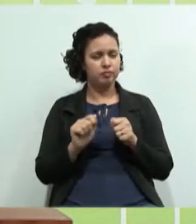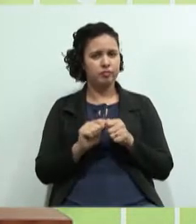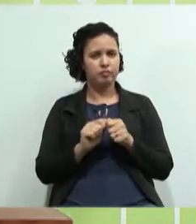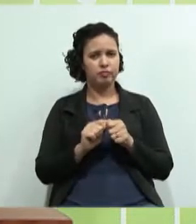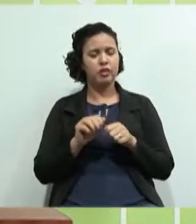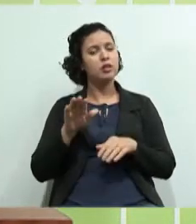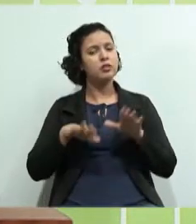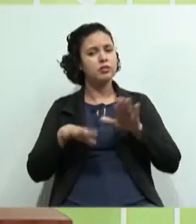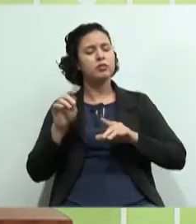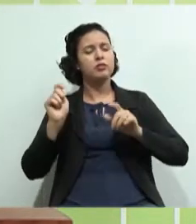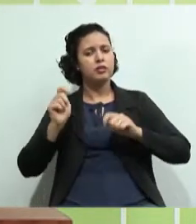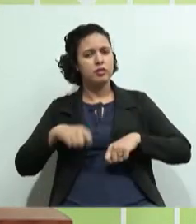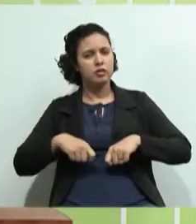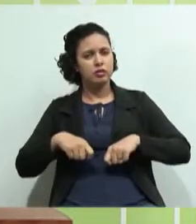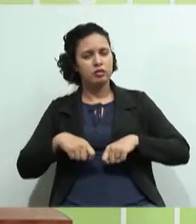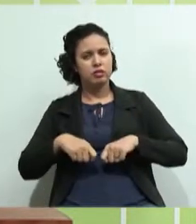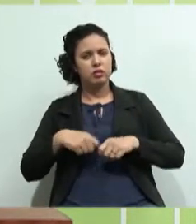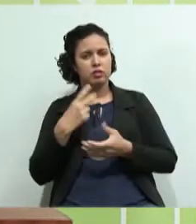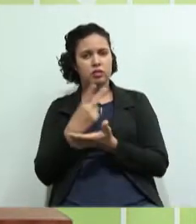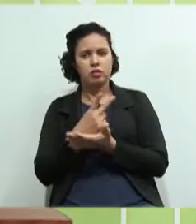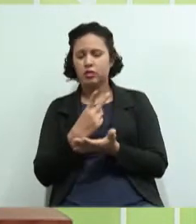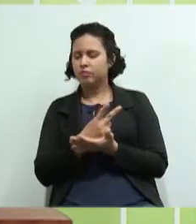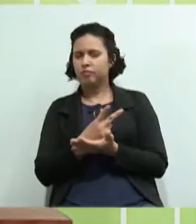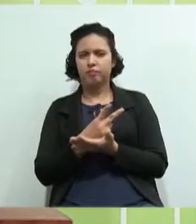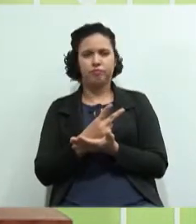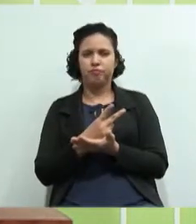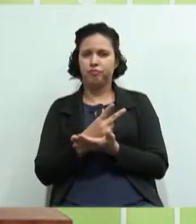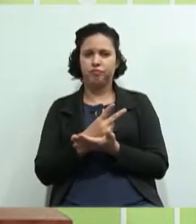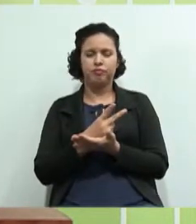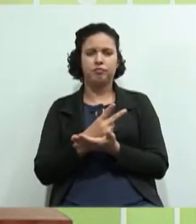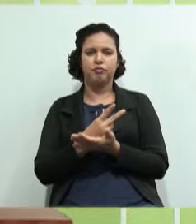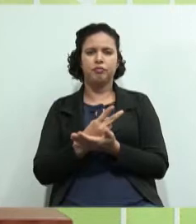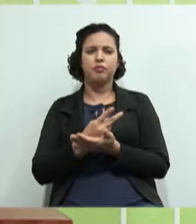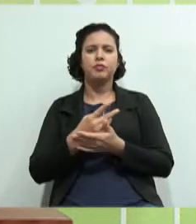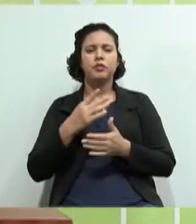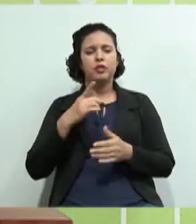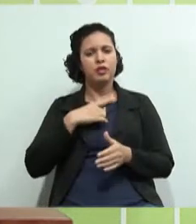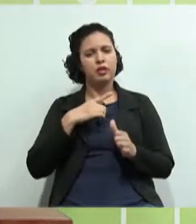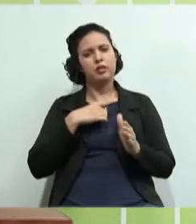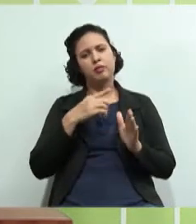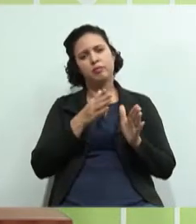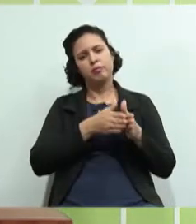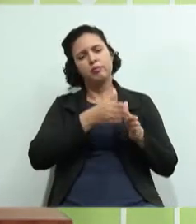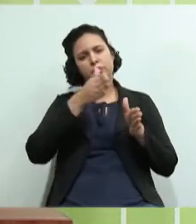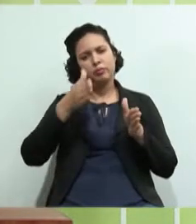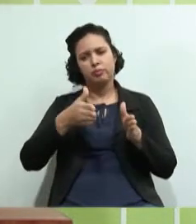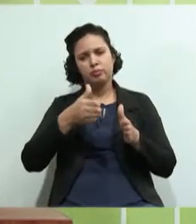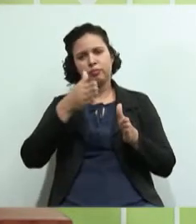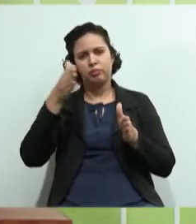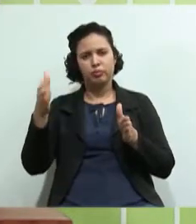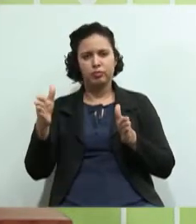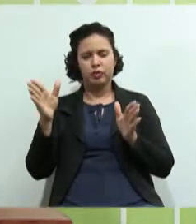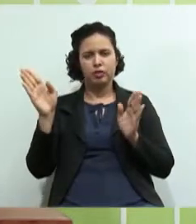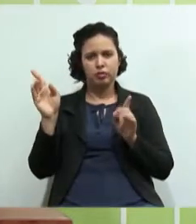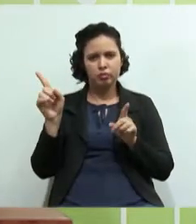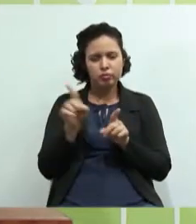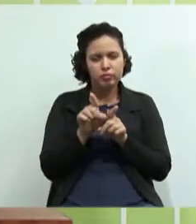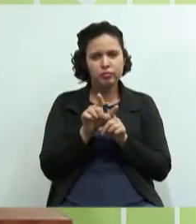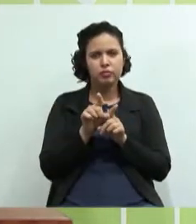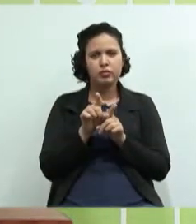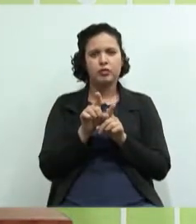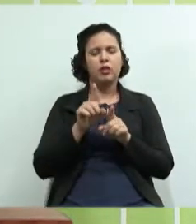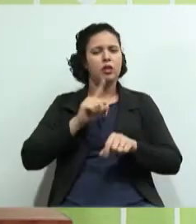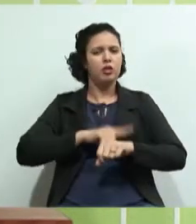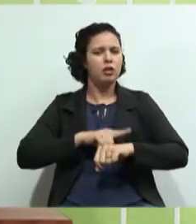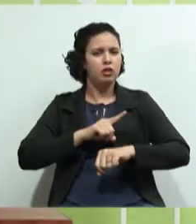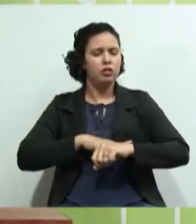Às vezes sim, nem sempre é possível. Tá? Existem etapas que você pode otimizar, ou seja, reduzir o